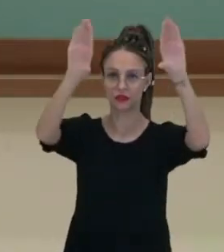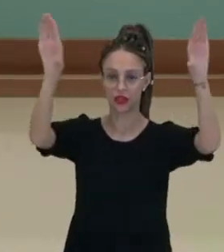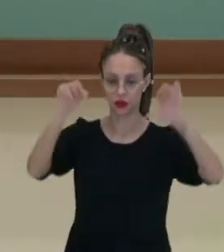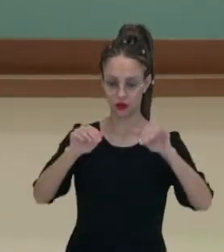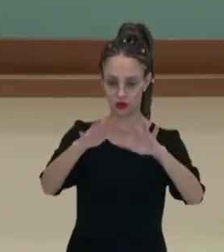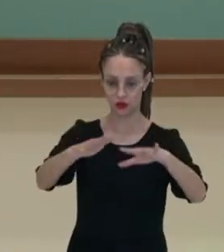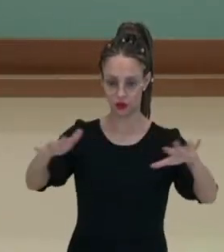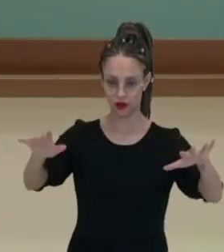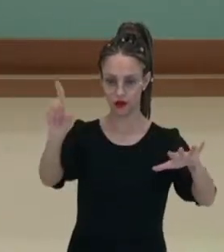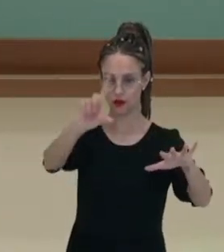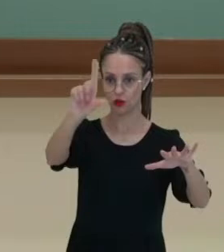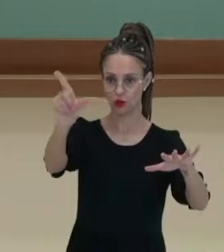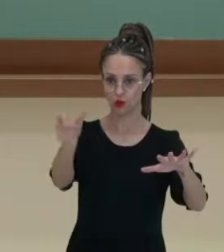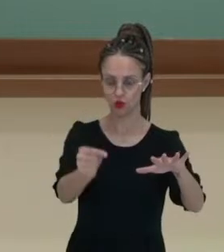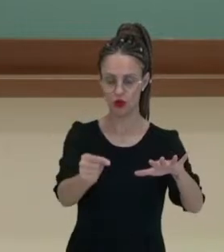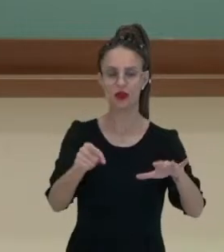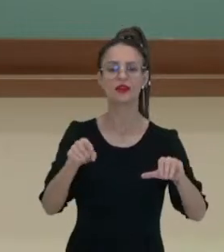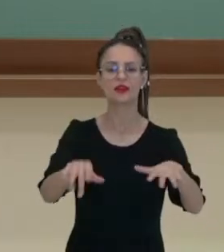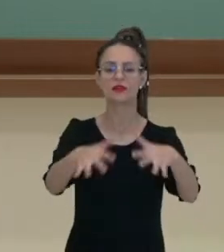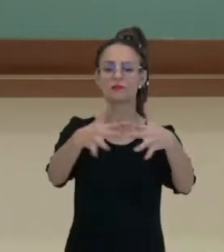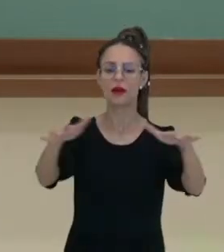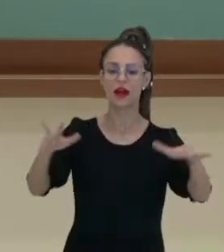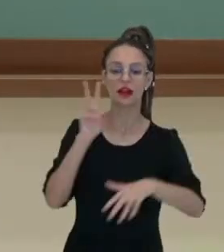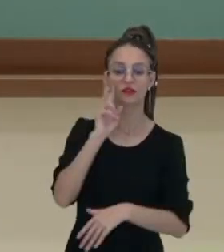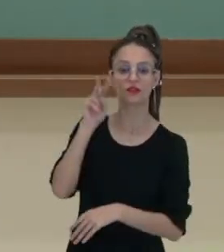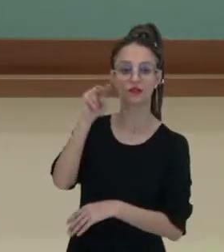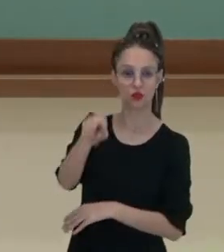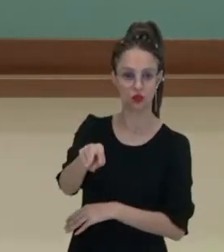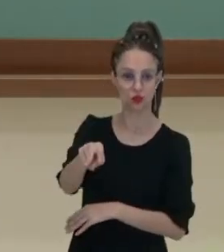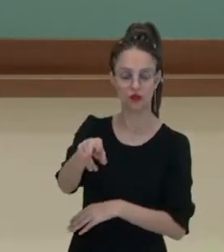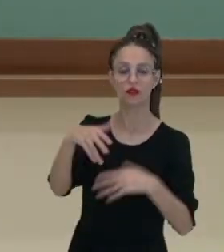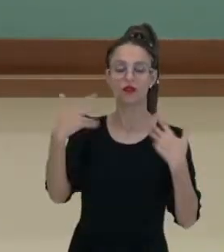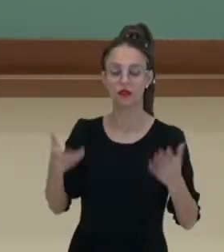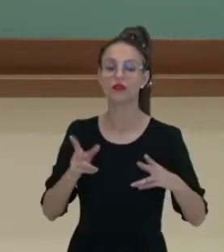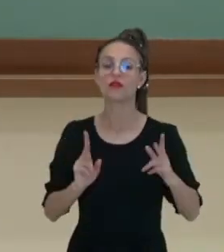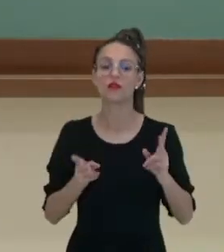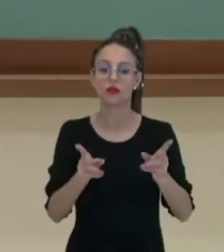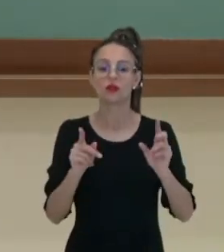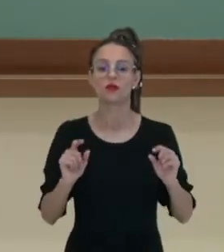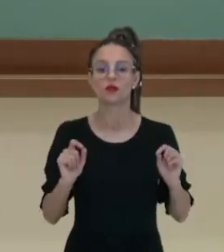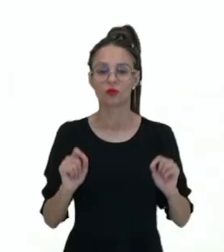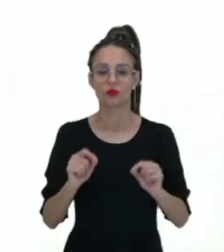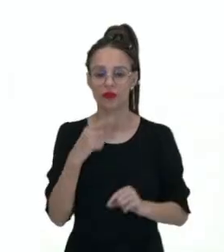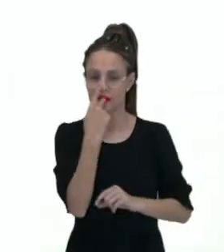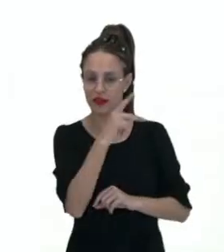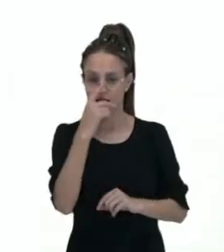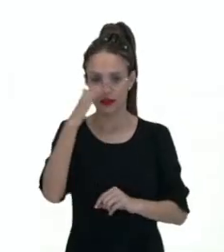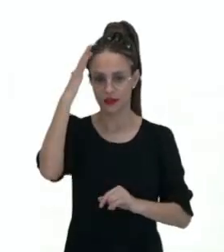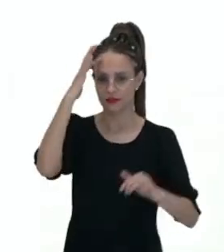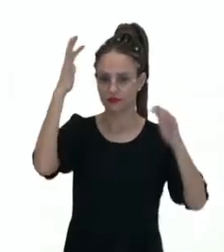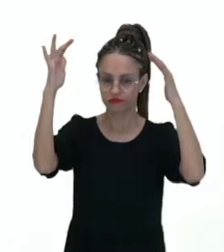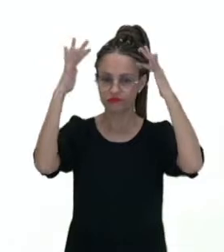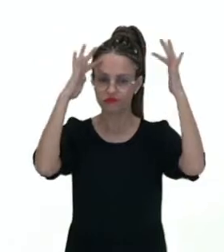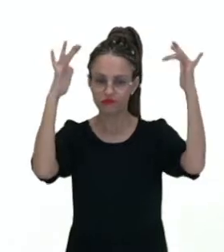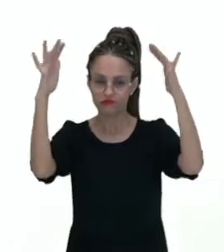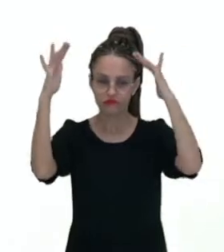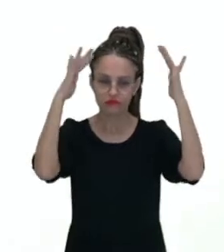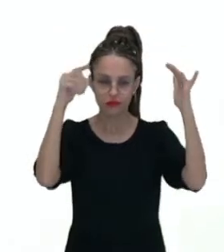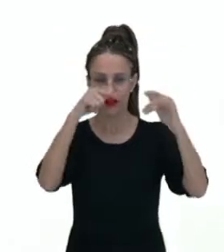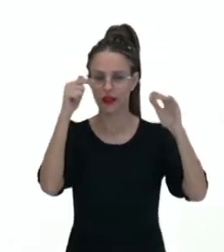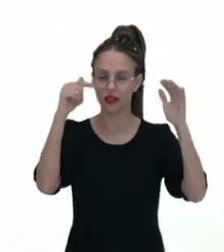a imagem da lua no mar, ela já está vendo. E aí segue o quê? No sonho em que se perdeu, então ela passou a